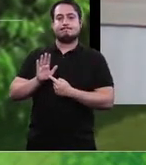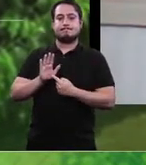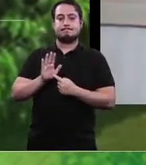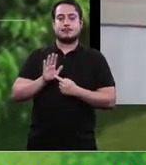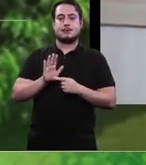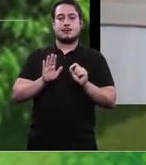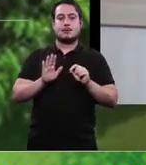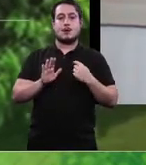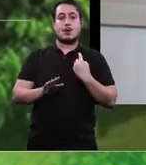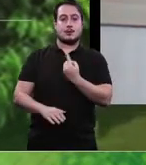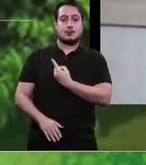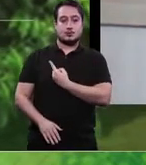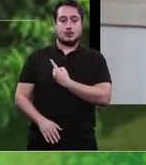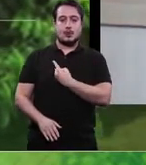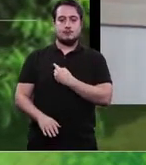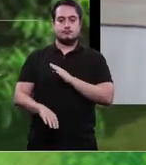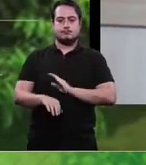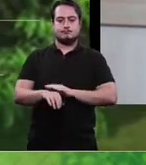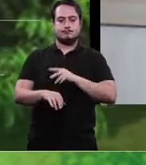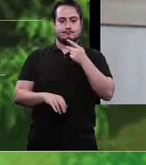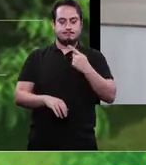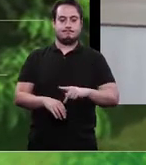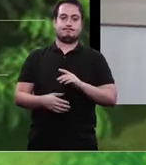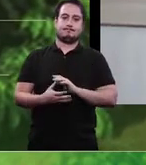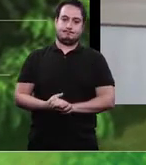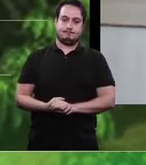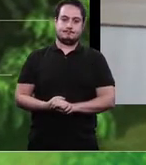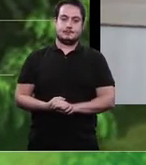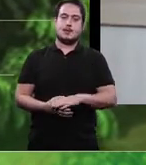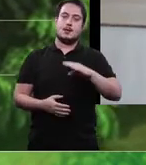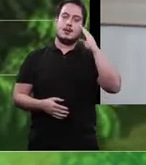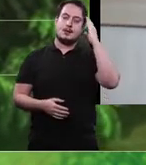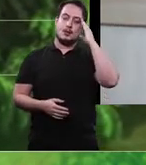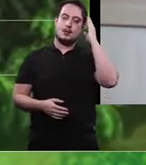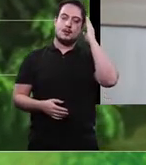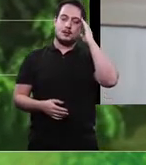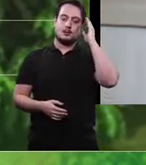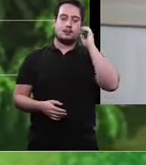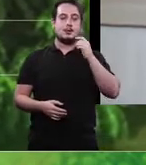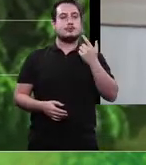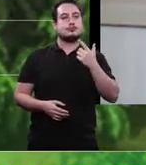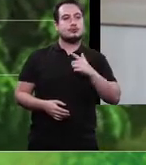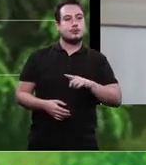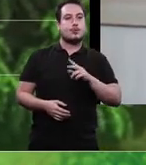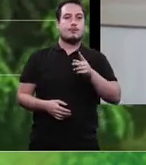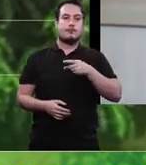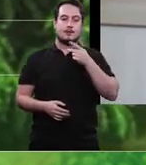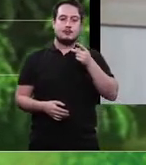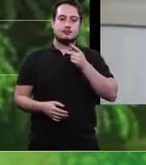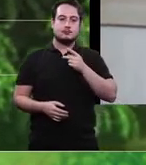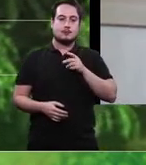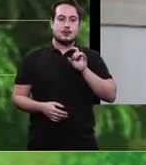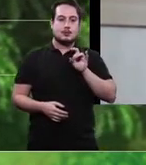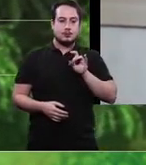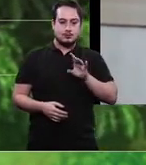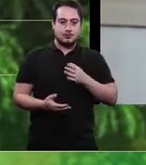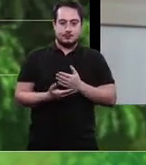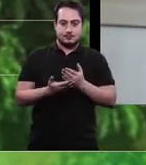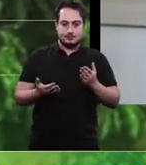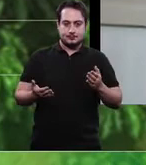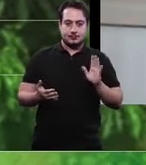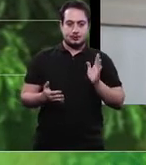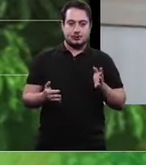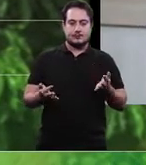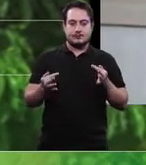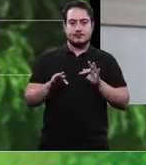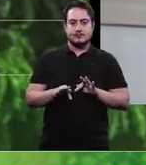realidades. E eu entendo, eu vou de novo aí, Igor, só para a gente já vai